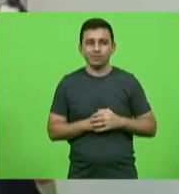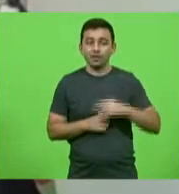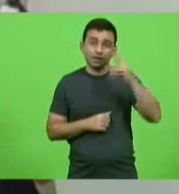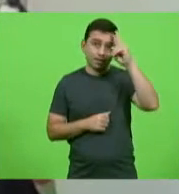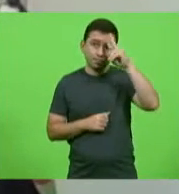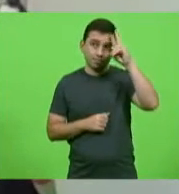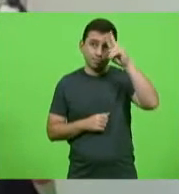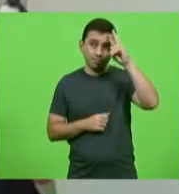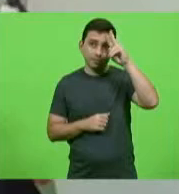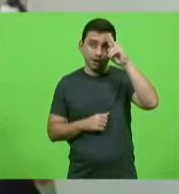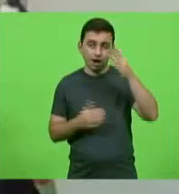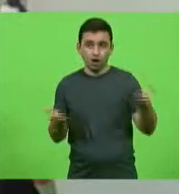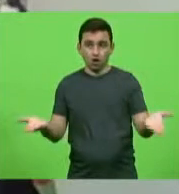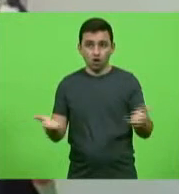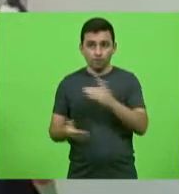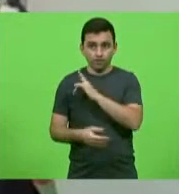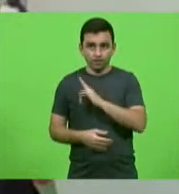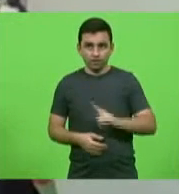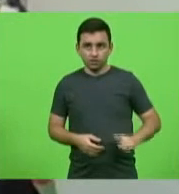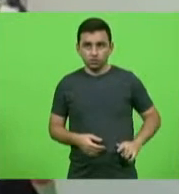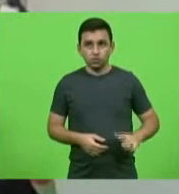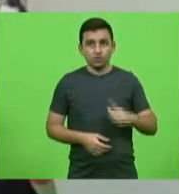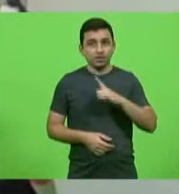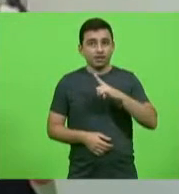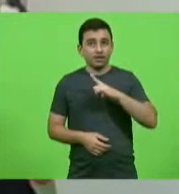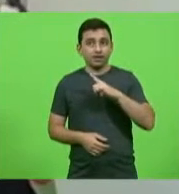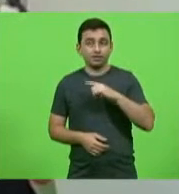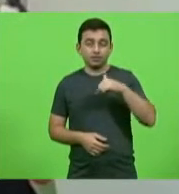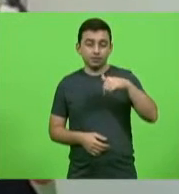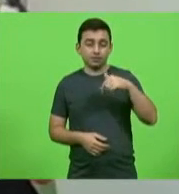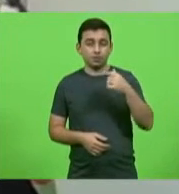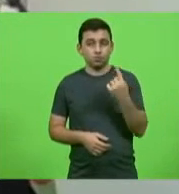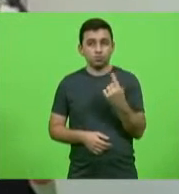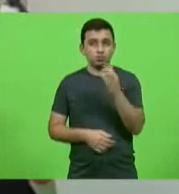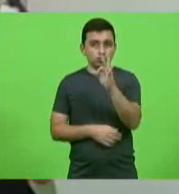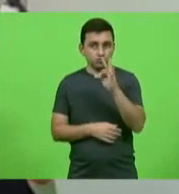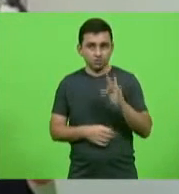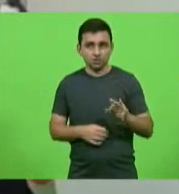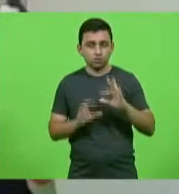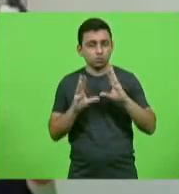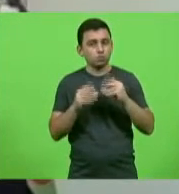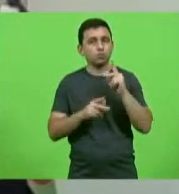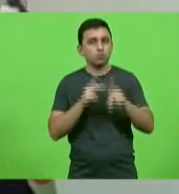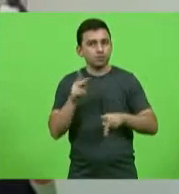Lembrar aqui que o atual governador foi eleito com 71% dos